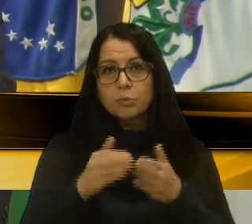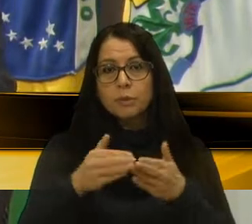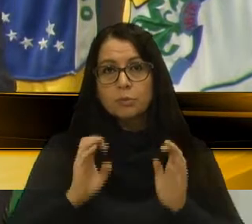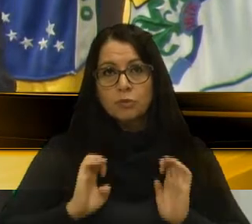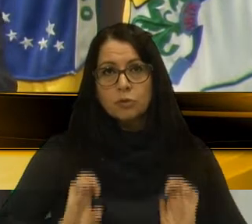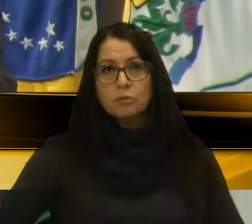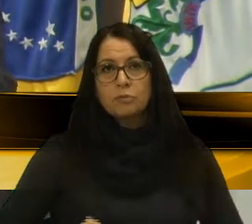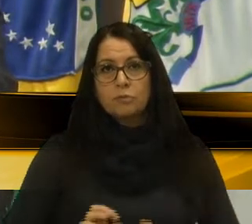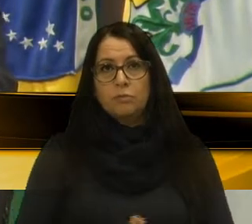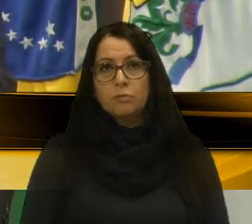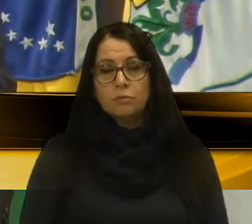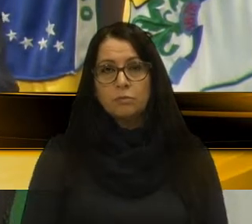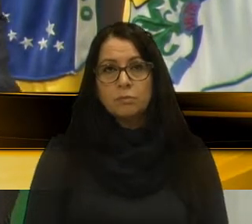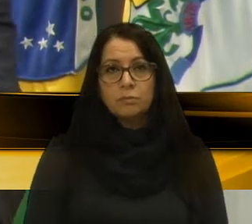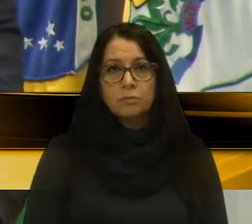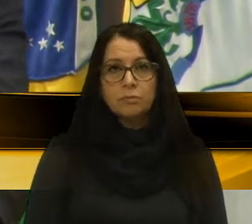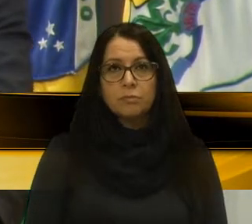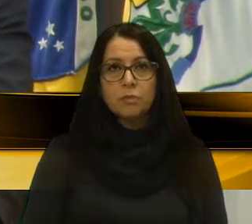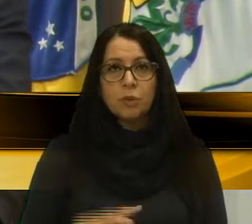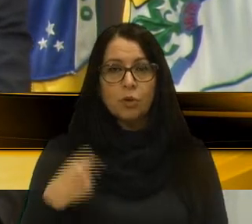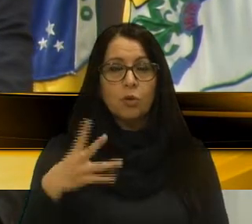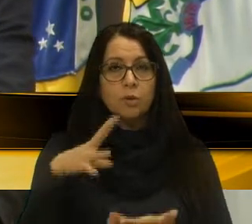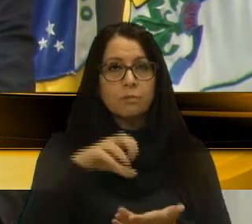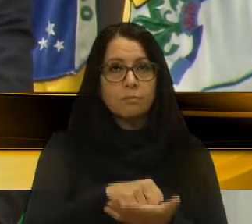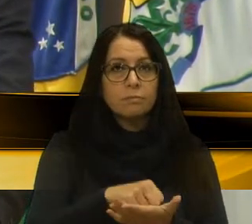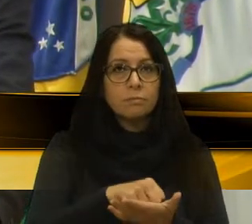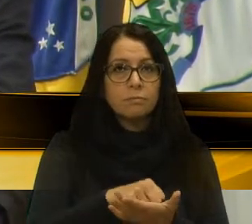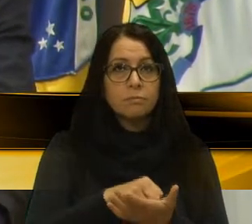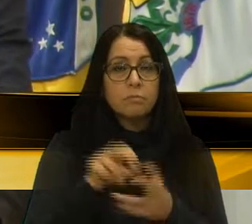Ética. Nós marcamos uma reunião